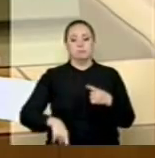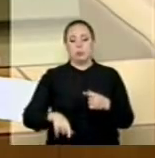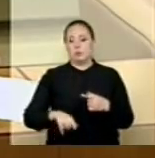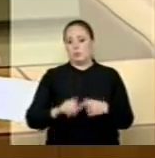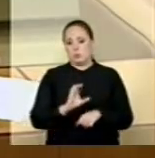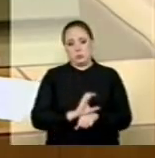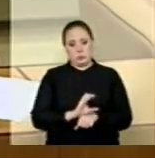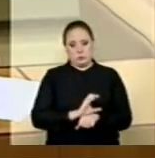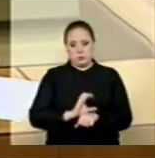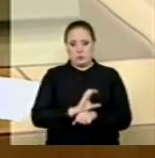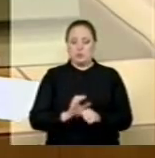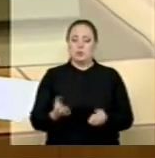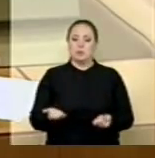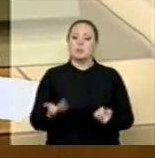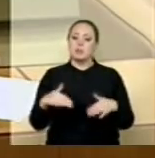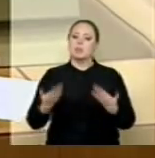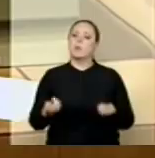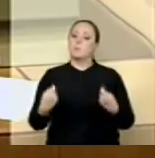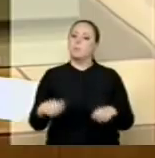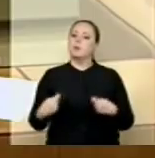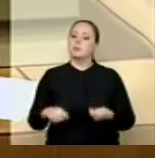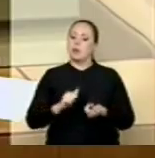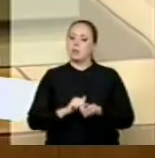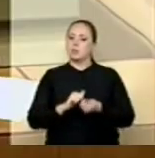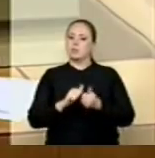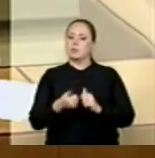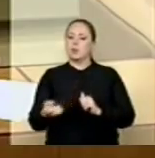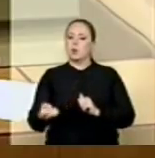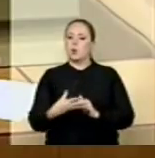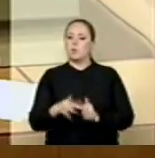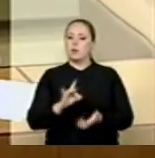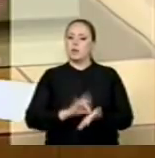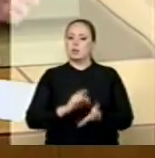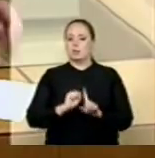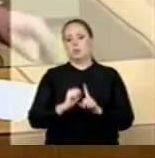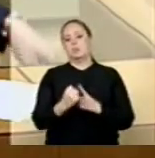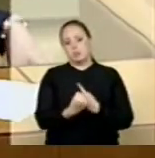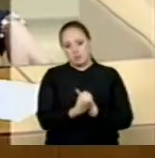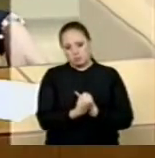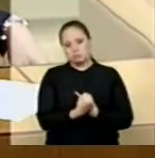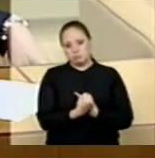inconstitucionalização, devendo se adequar à ótica nova realidade social, né?